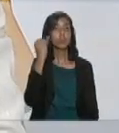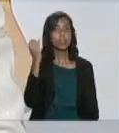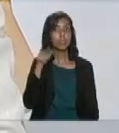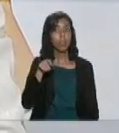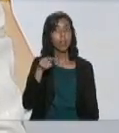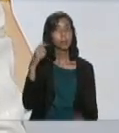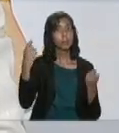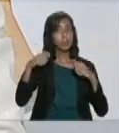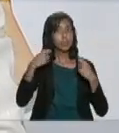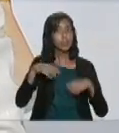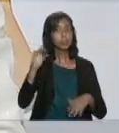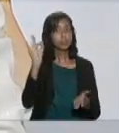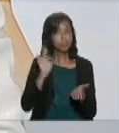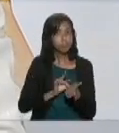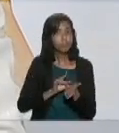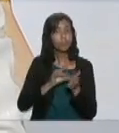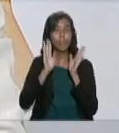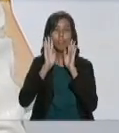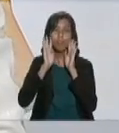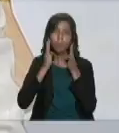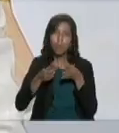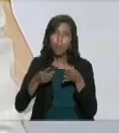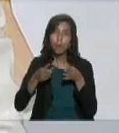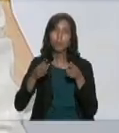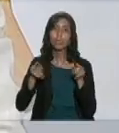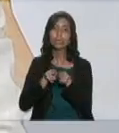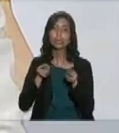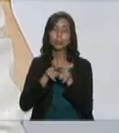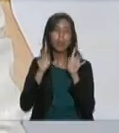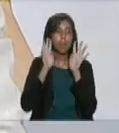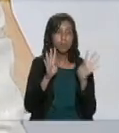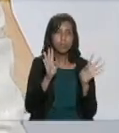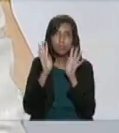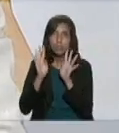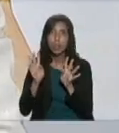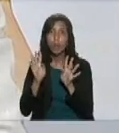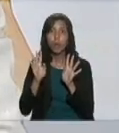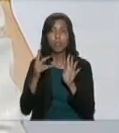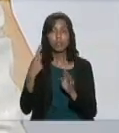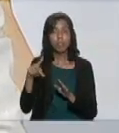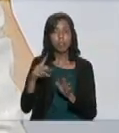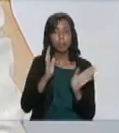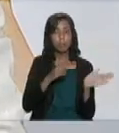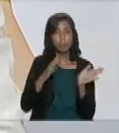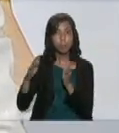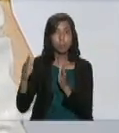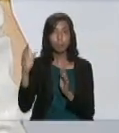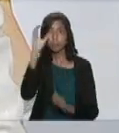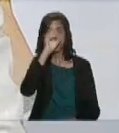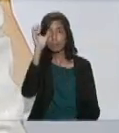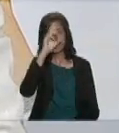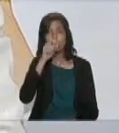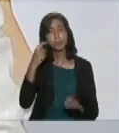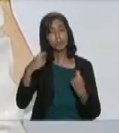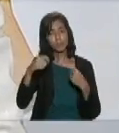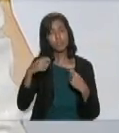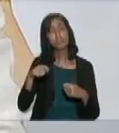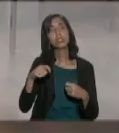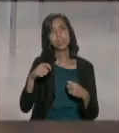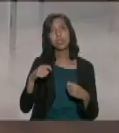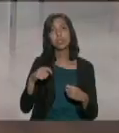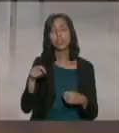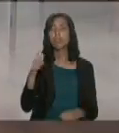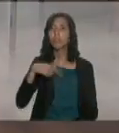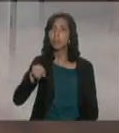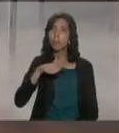para quando ela precisar de fato ter um foco, precisar se concentrar. O processo de alfabetização demanda muito da criança, né?